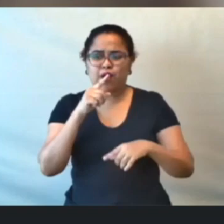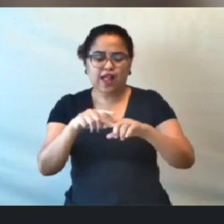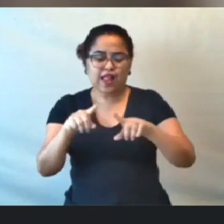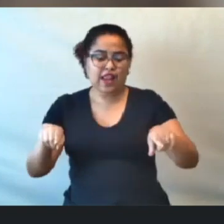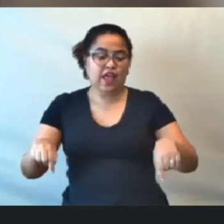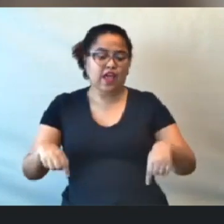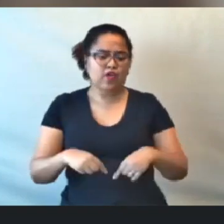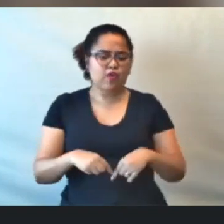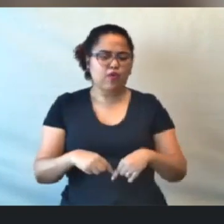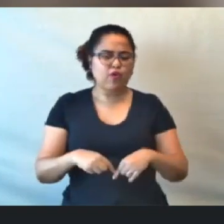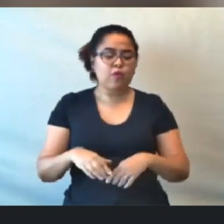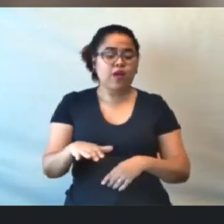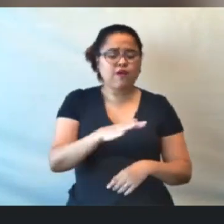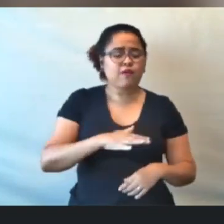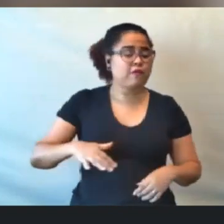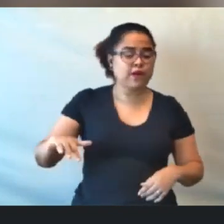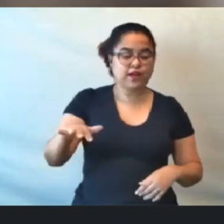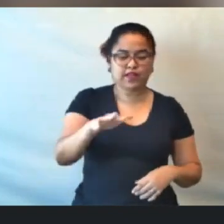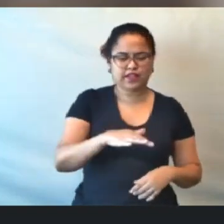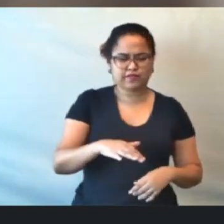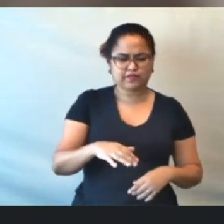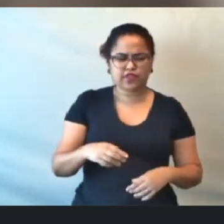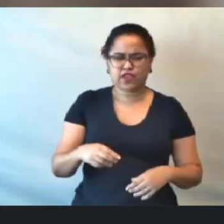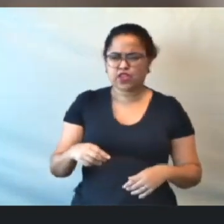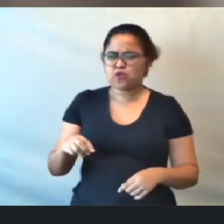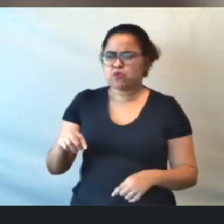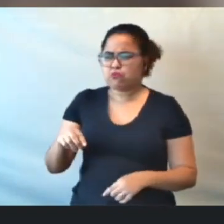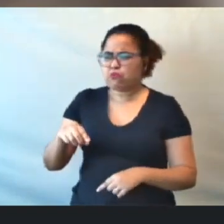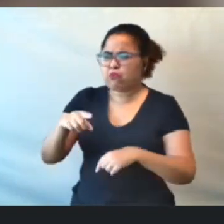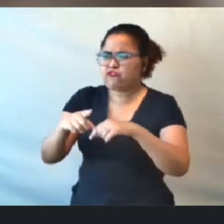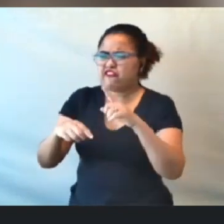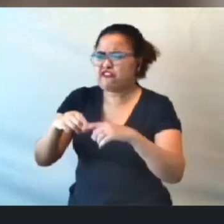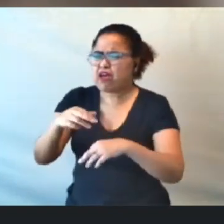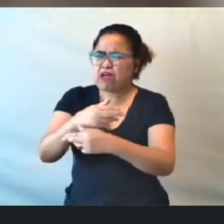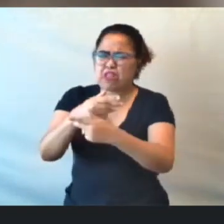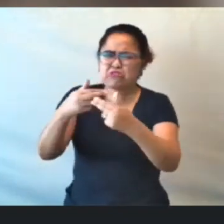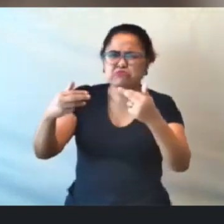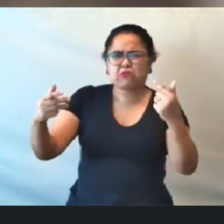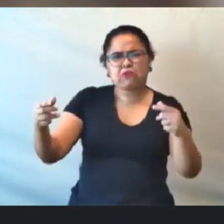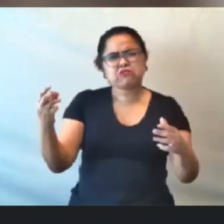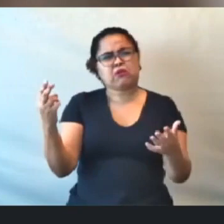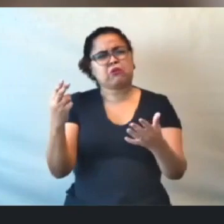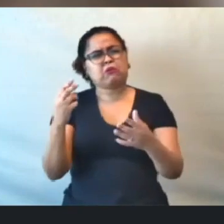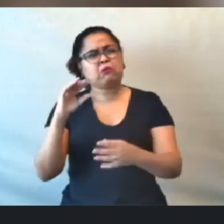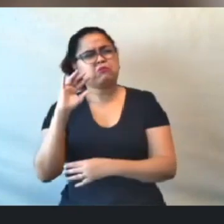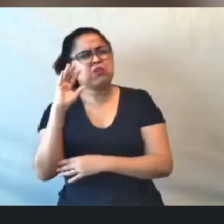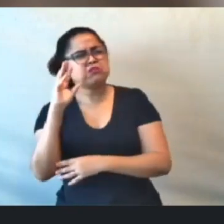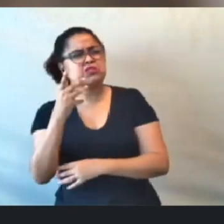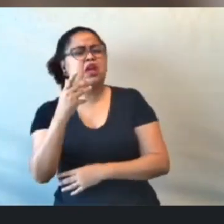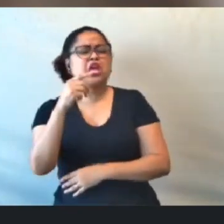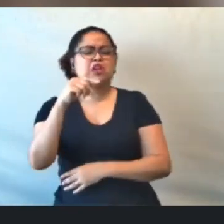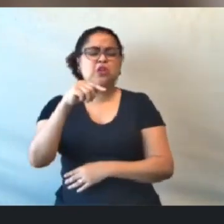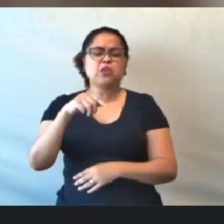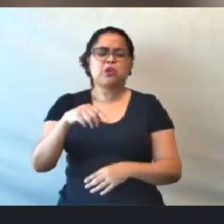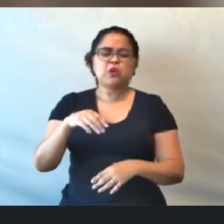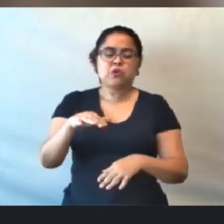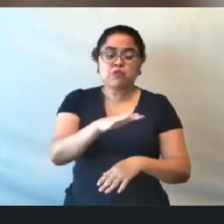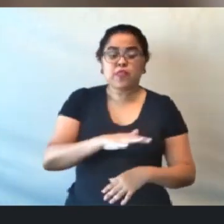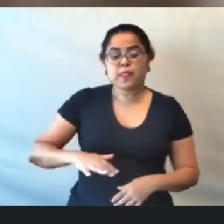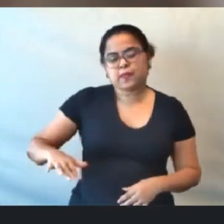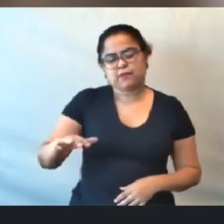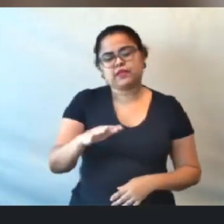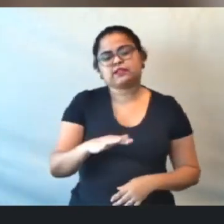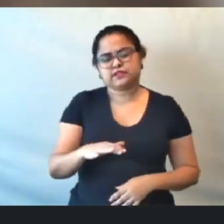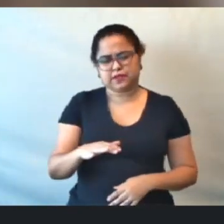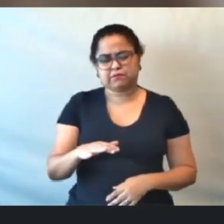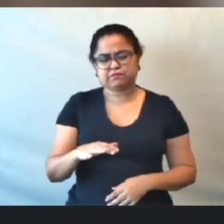estão acontecendo na bacia, né, que estão fora do controle. Então, o que que a gente fez quando elaboramos esse